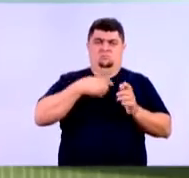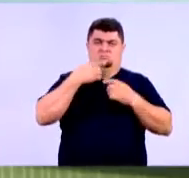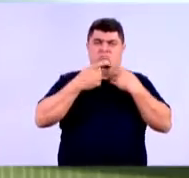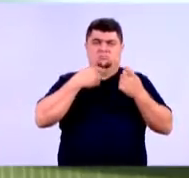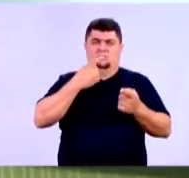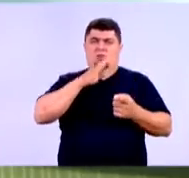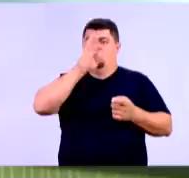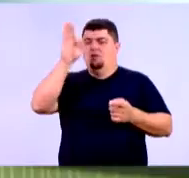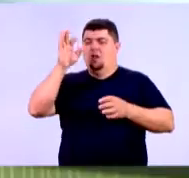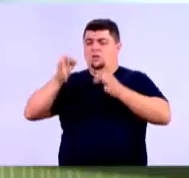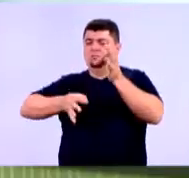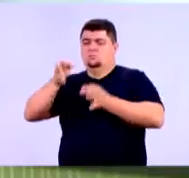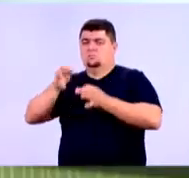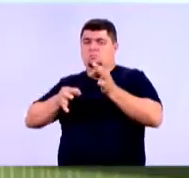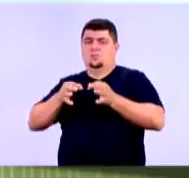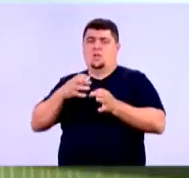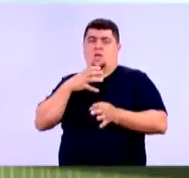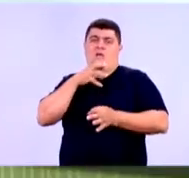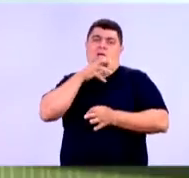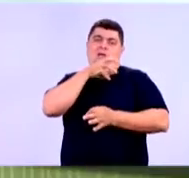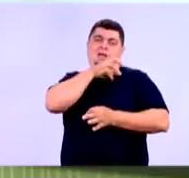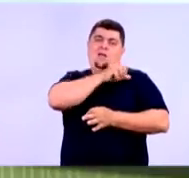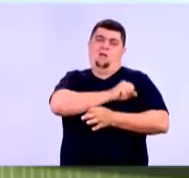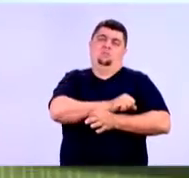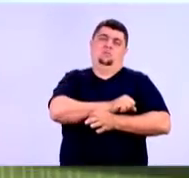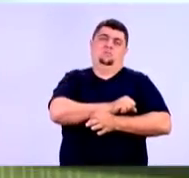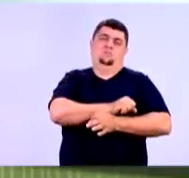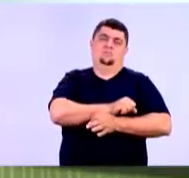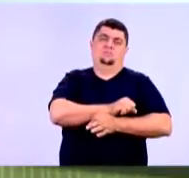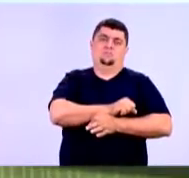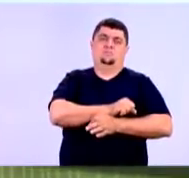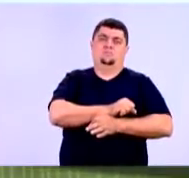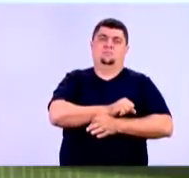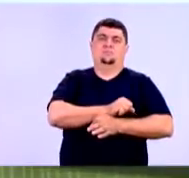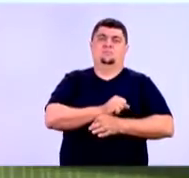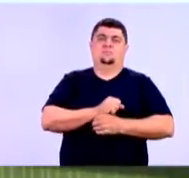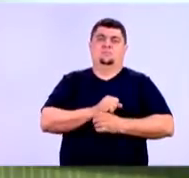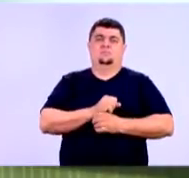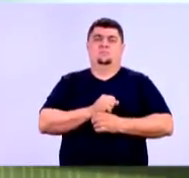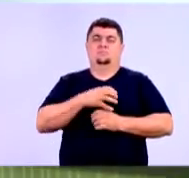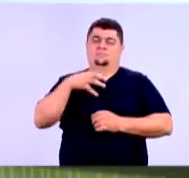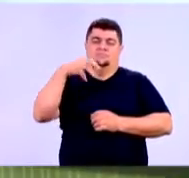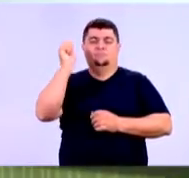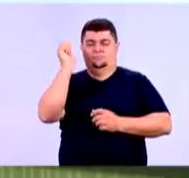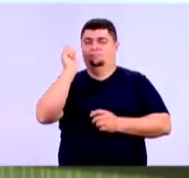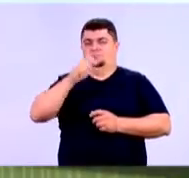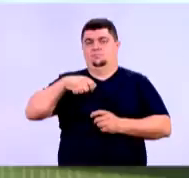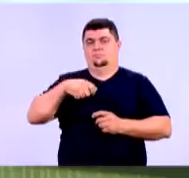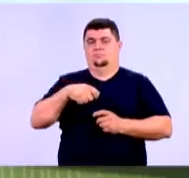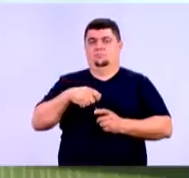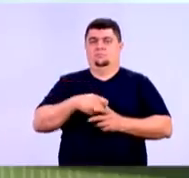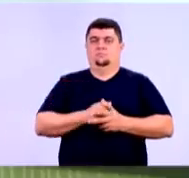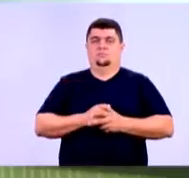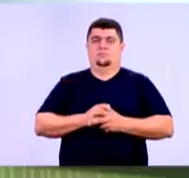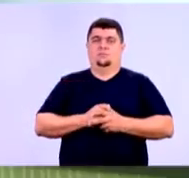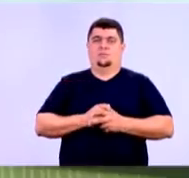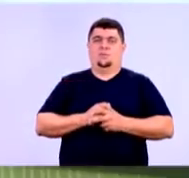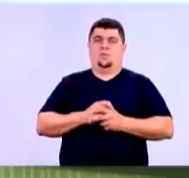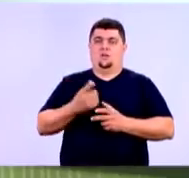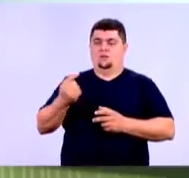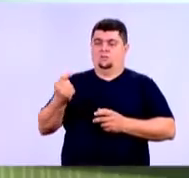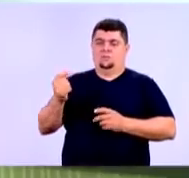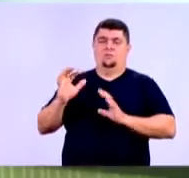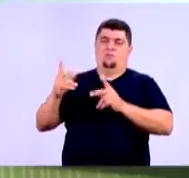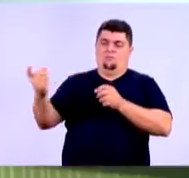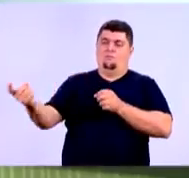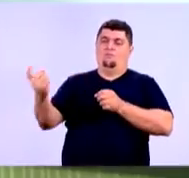pequenas causas, isso aí é bem provável assim, que vai ser ganho essa causa e vai ser reavido, né, esse capital,